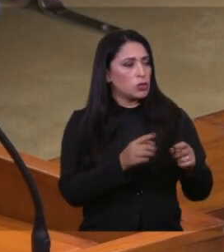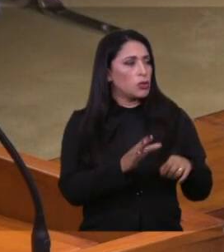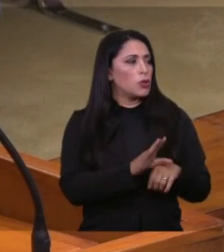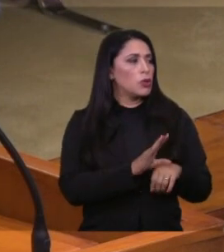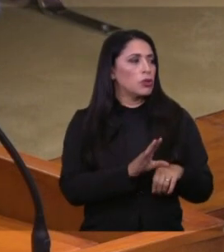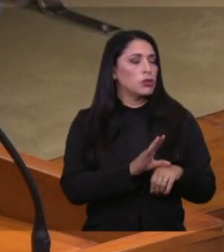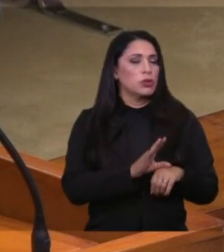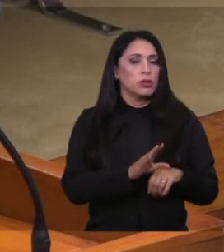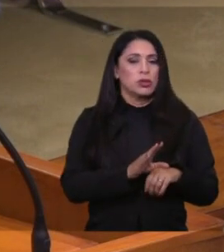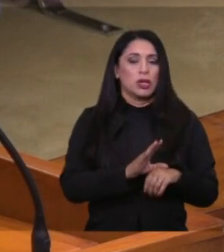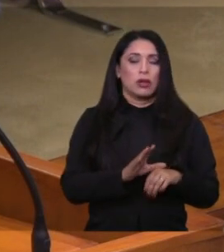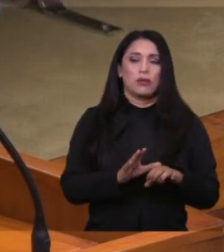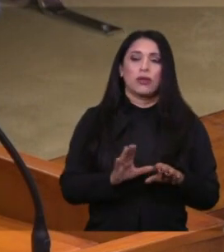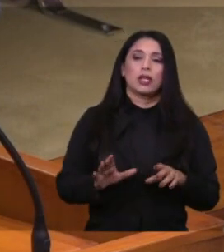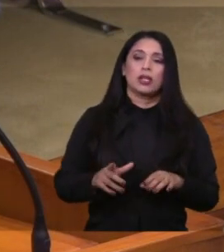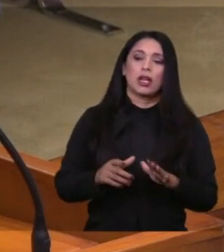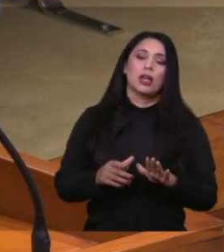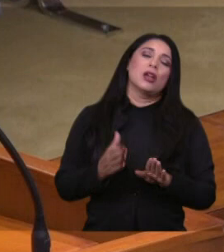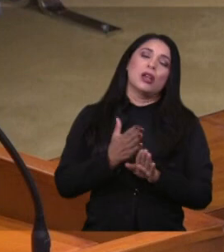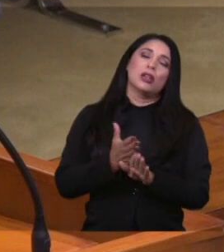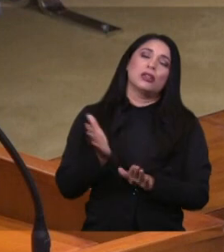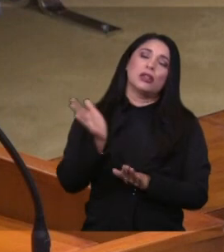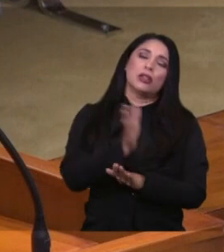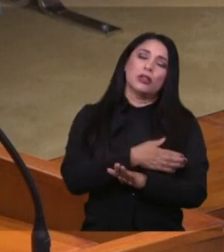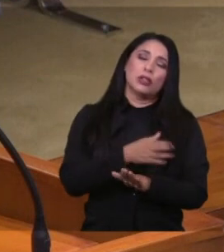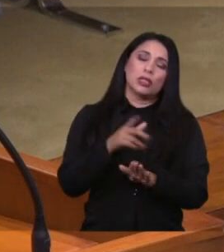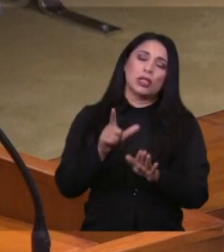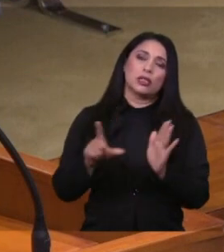que remete à anterioridade tão somente para